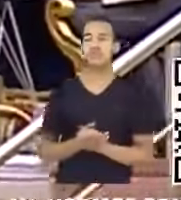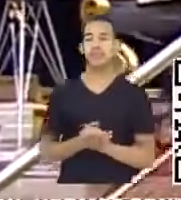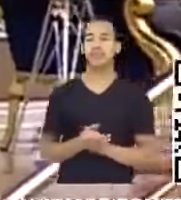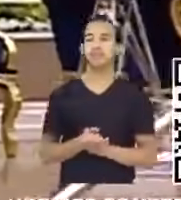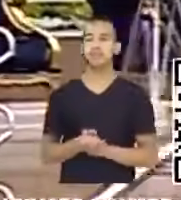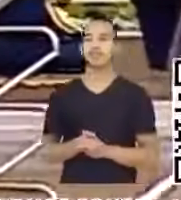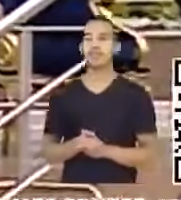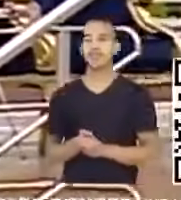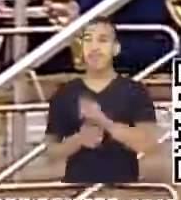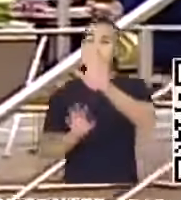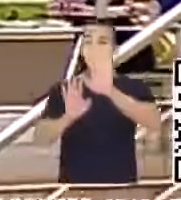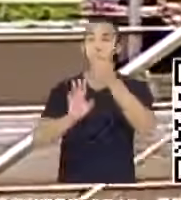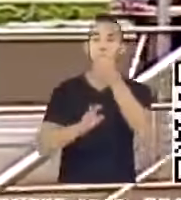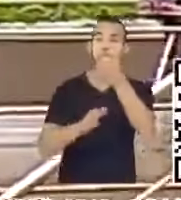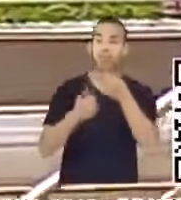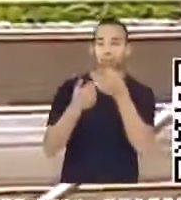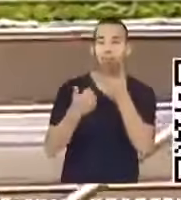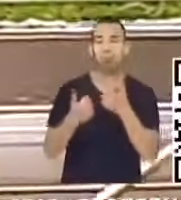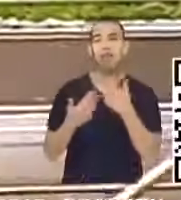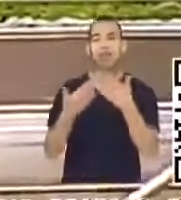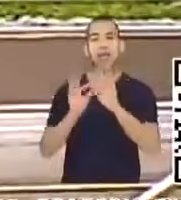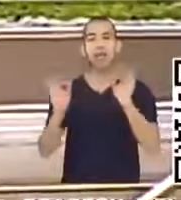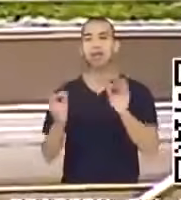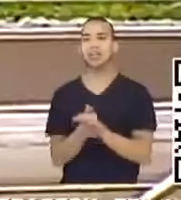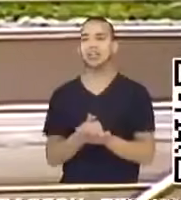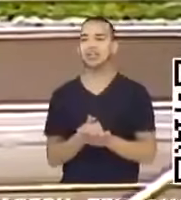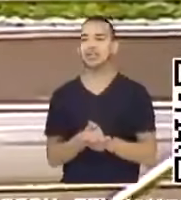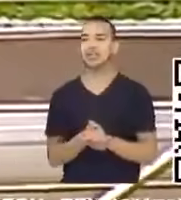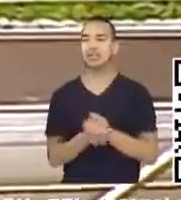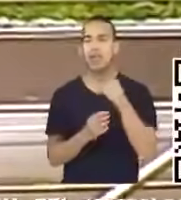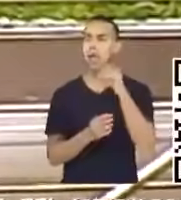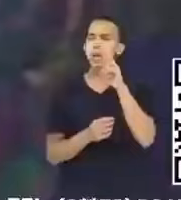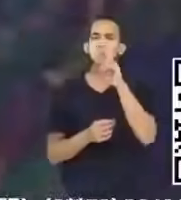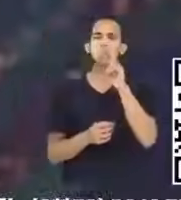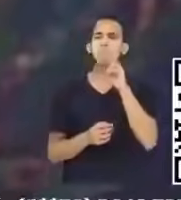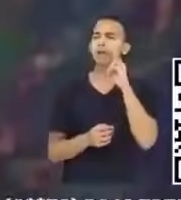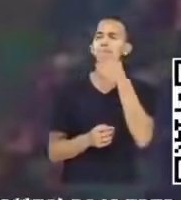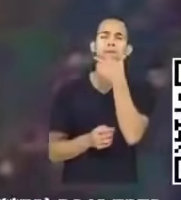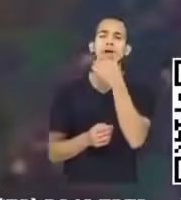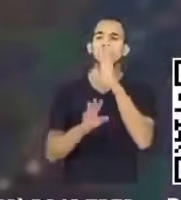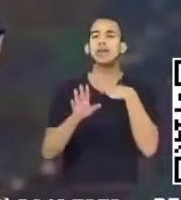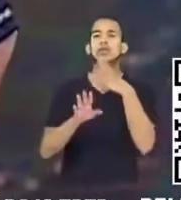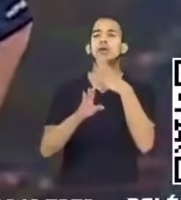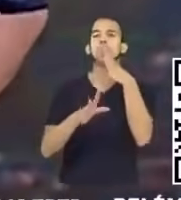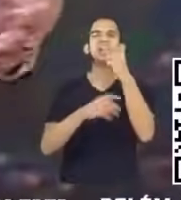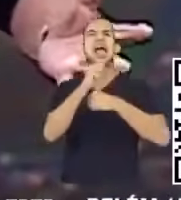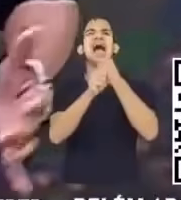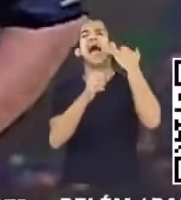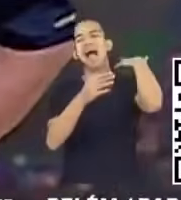Rapaz você tá bom que eu sou do mato né então eu nunca vi o cara meu cara me comprimento aparece já conheceram muitos anos entendeu